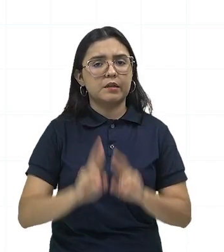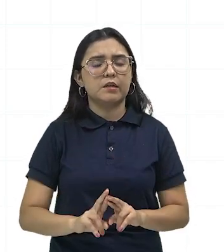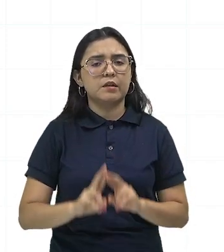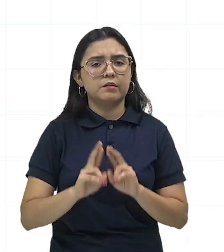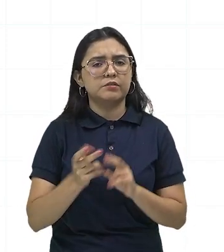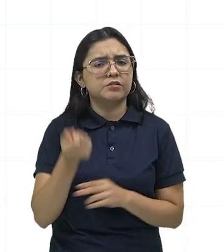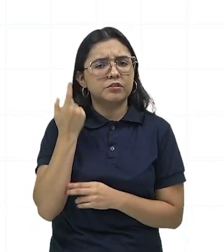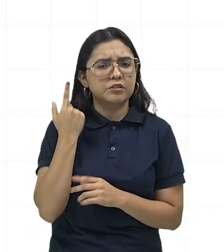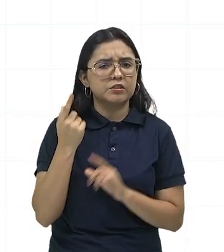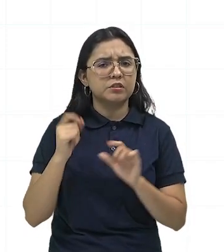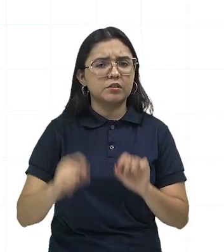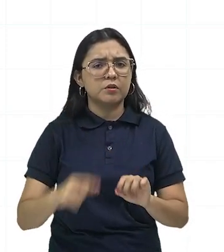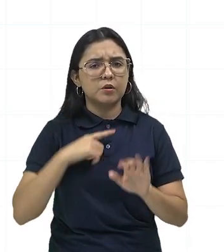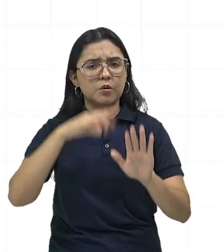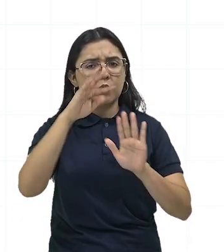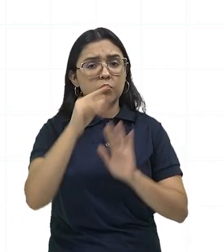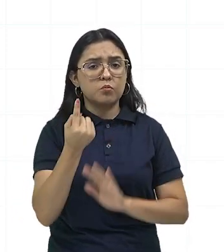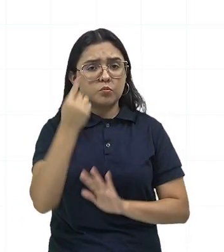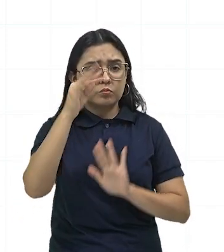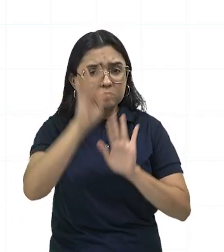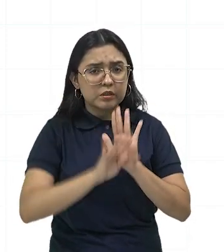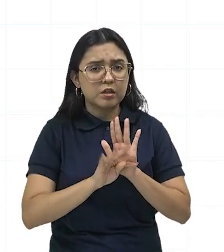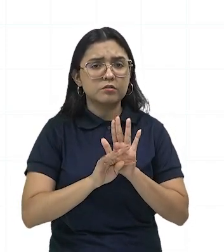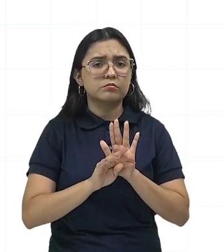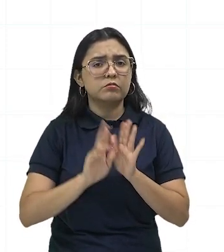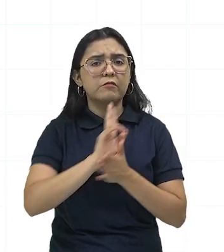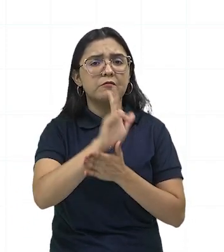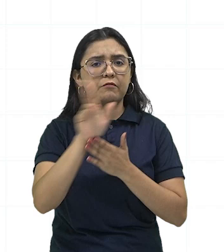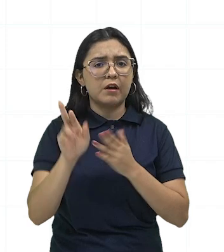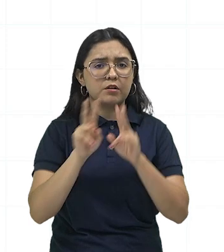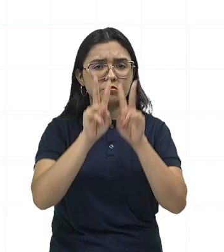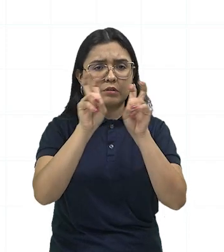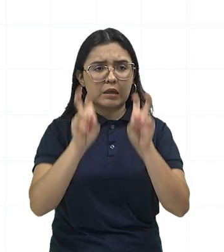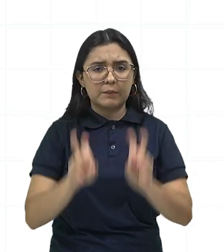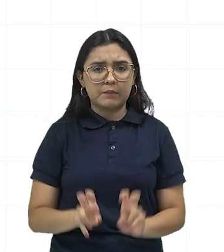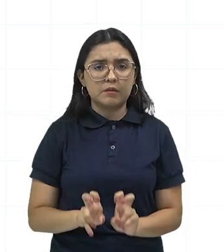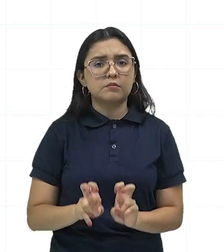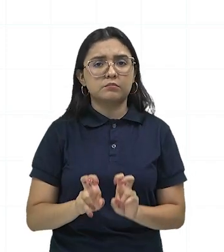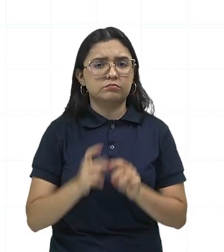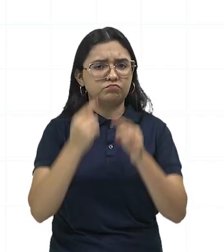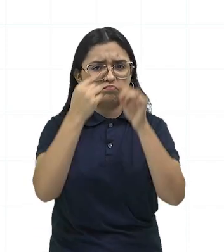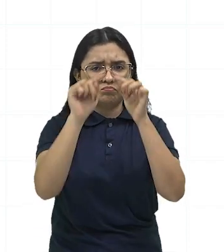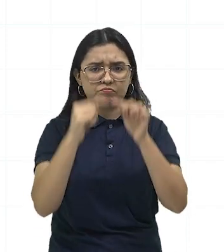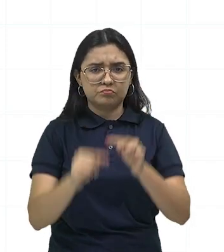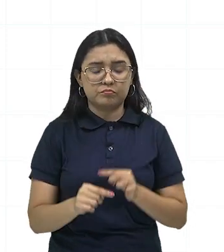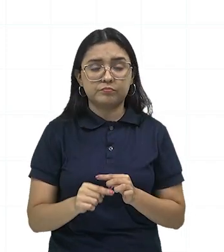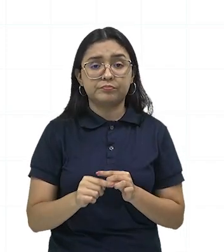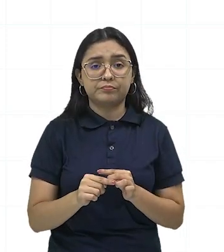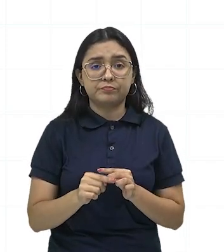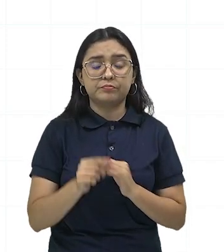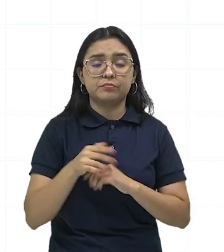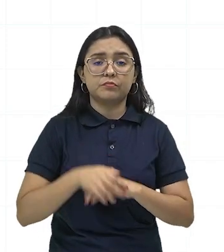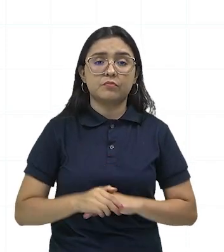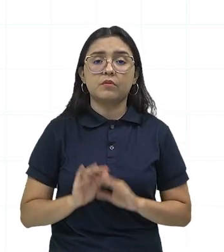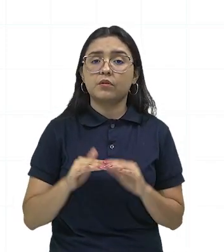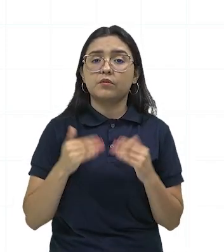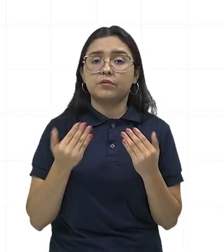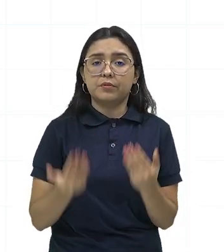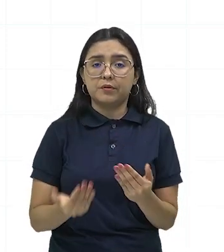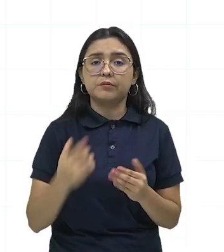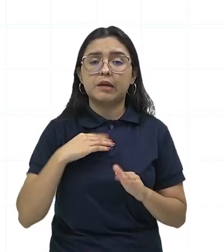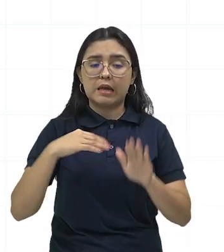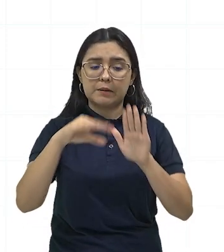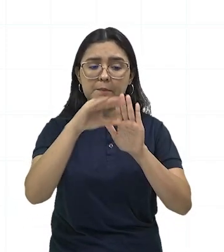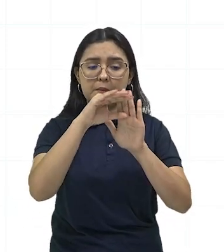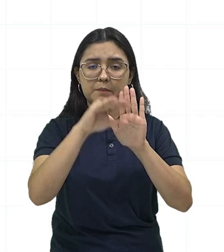que um texto passe por tanta coisa sem que isso tenha um sentido. Então, cada parte